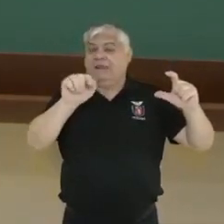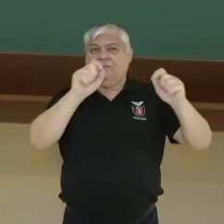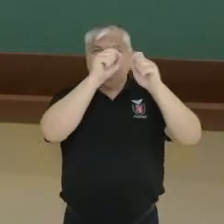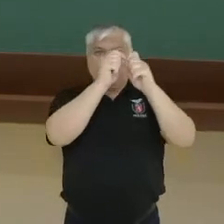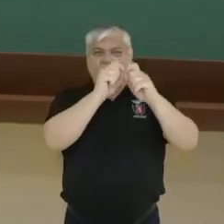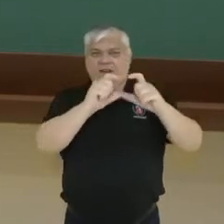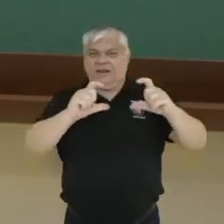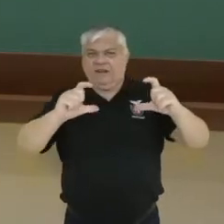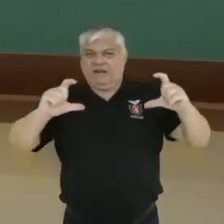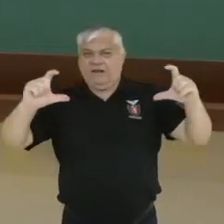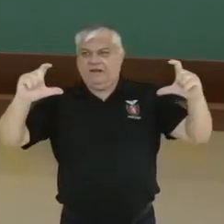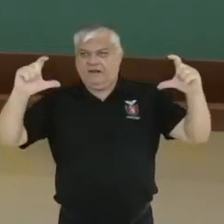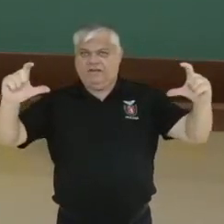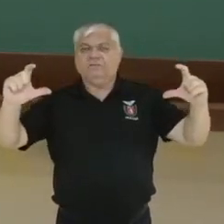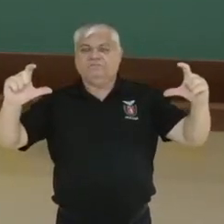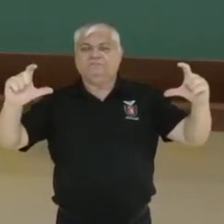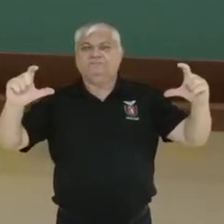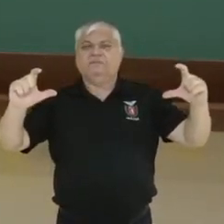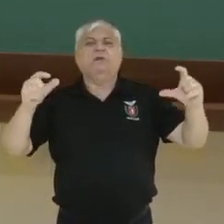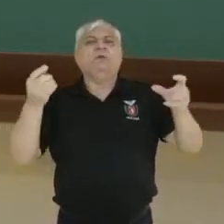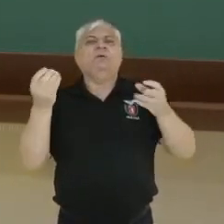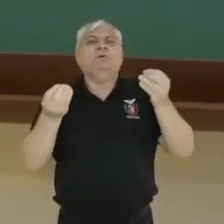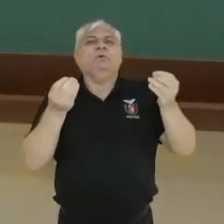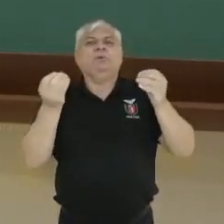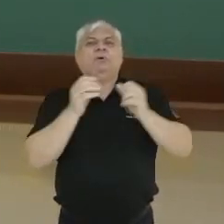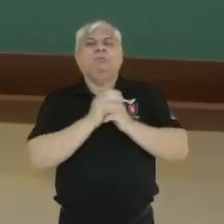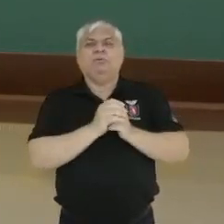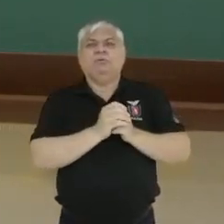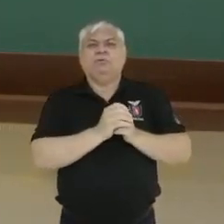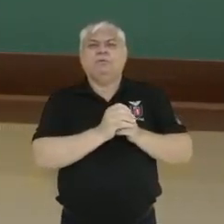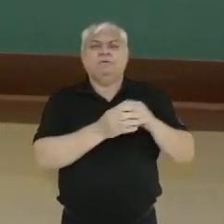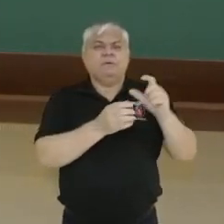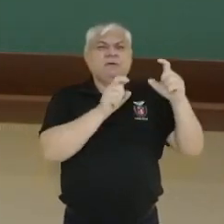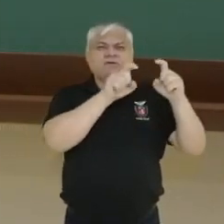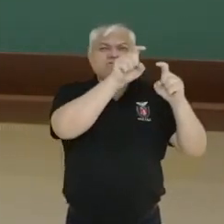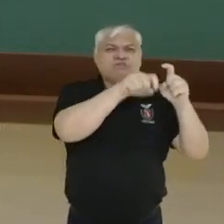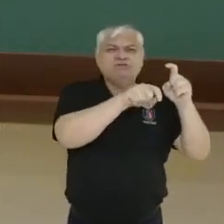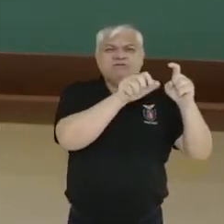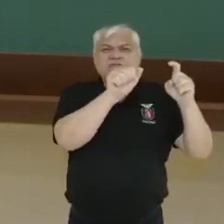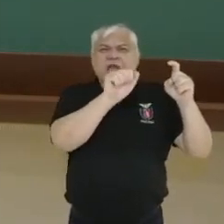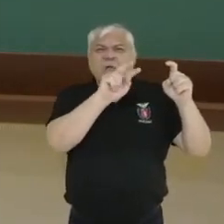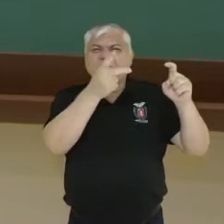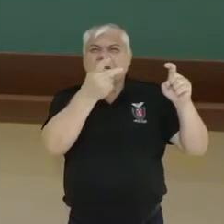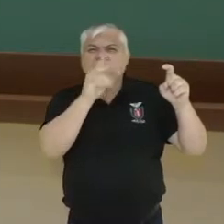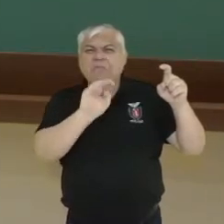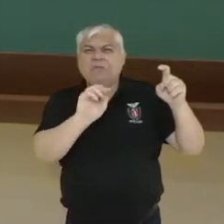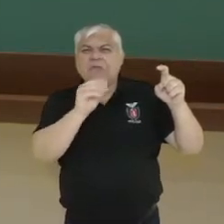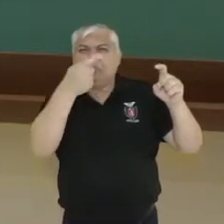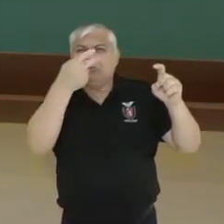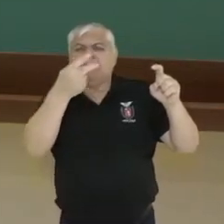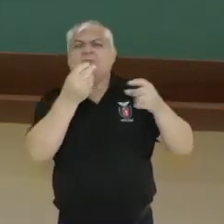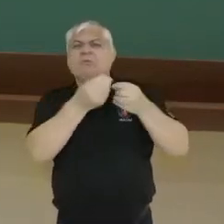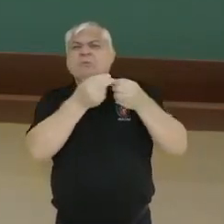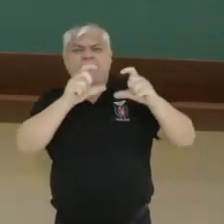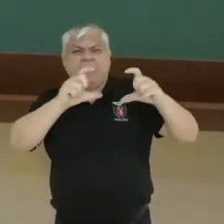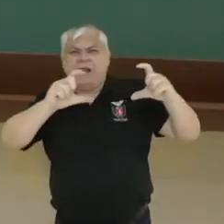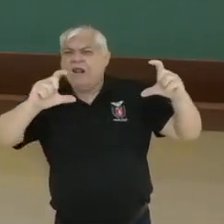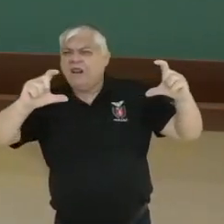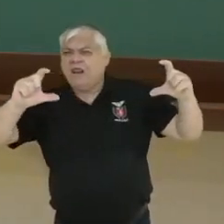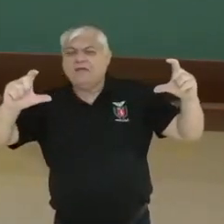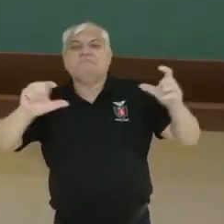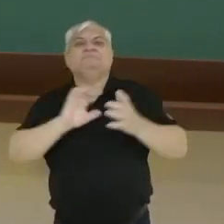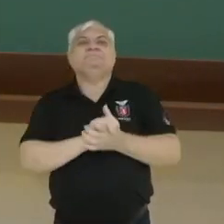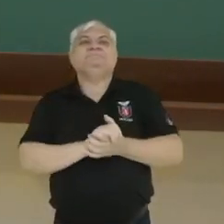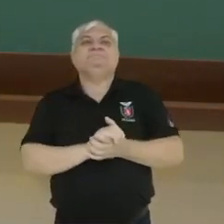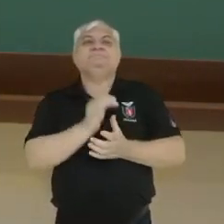uma comparação da forma geral numérica e a equação que a gente está querendo saber, ó. Coloquei